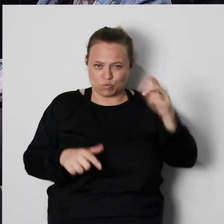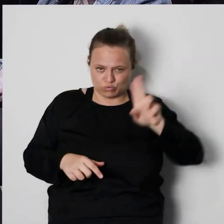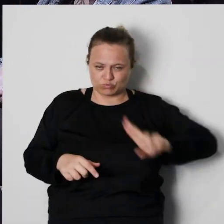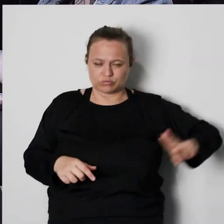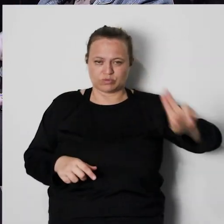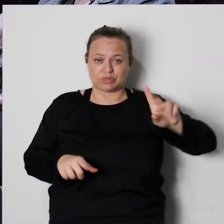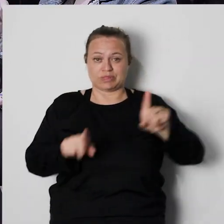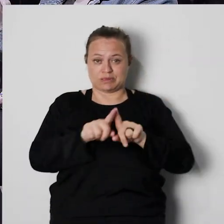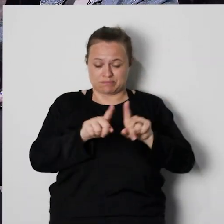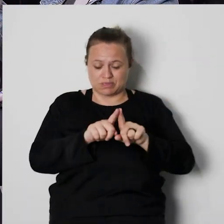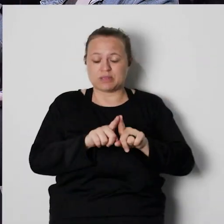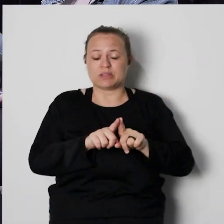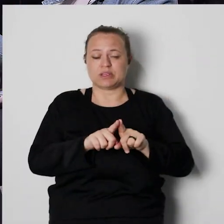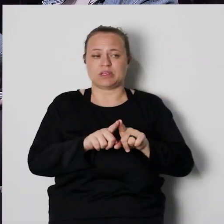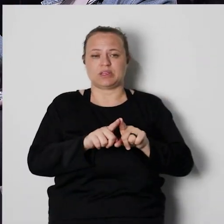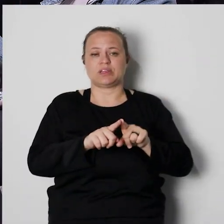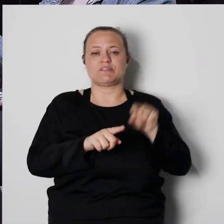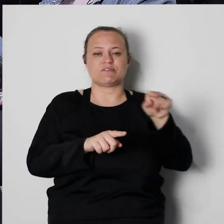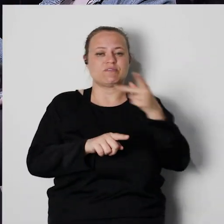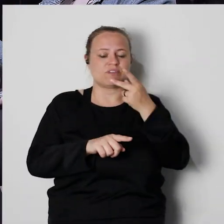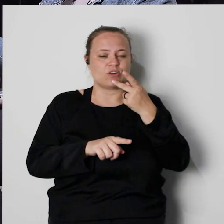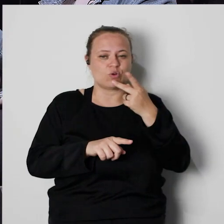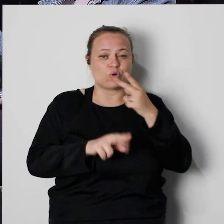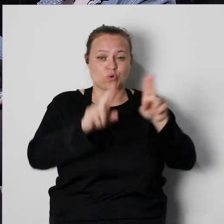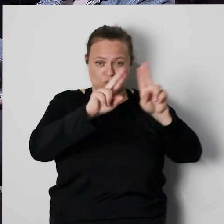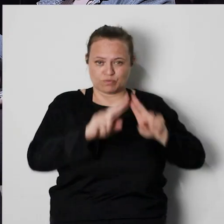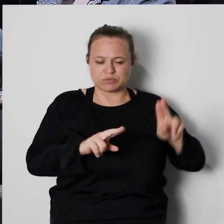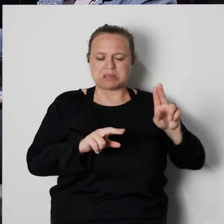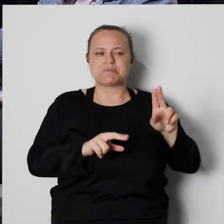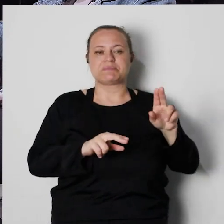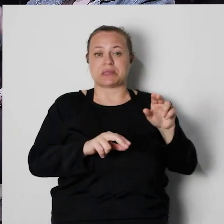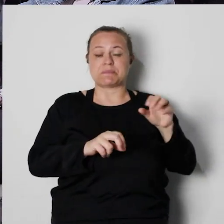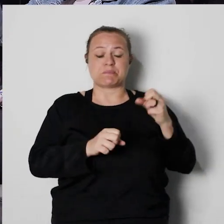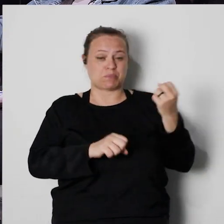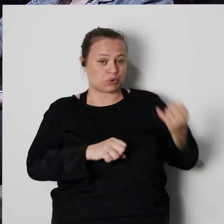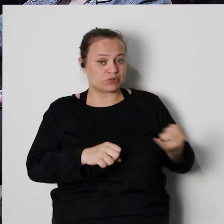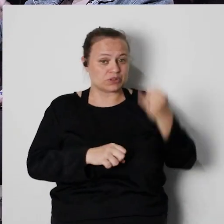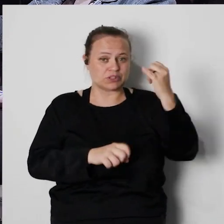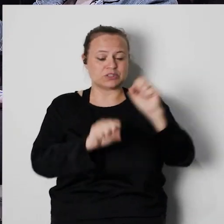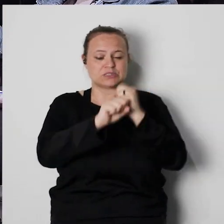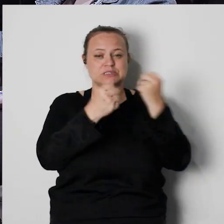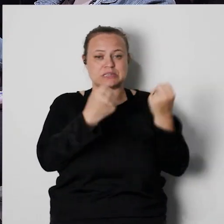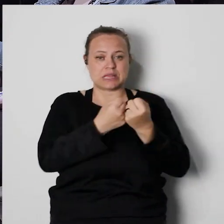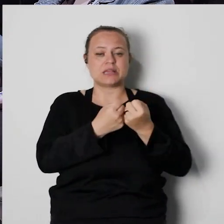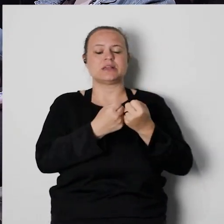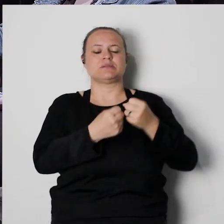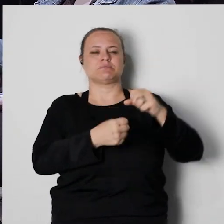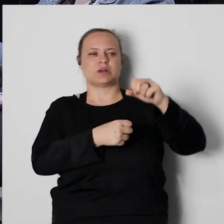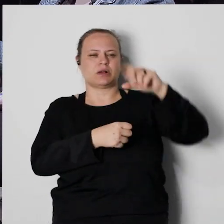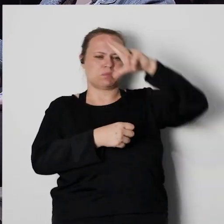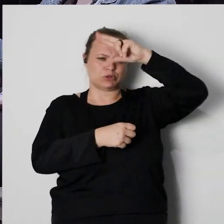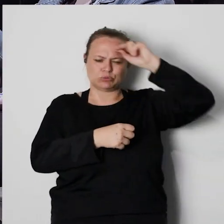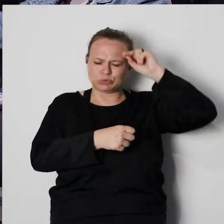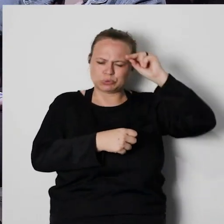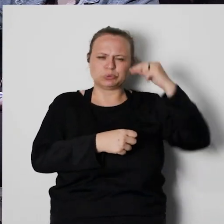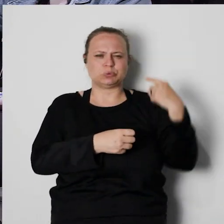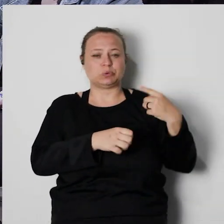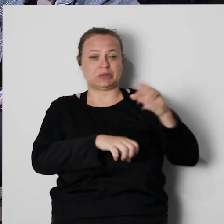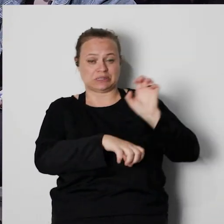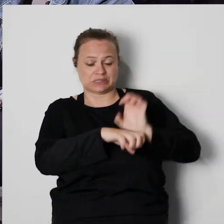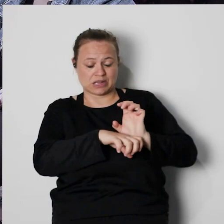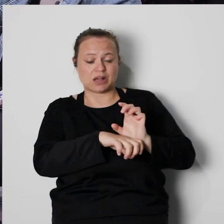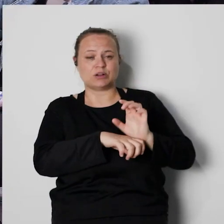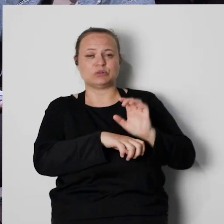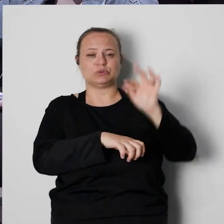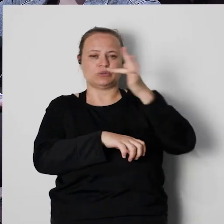meu comentário. Você colocou da importância da consultoria da UFSC, da UFBA e de outros agentes, tanto para a